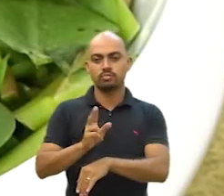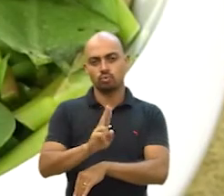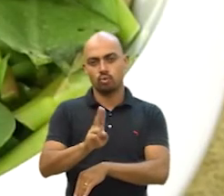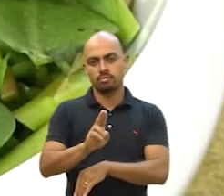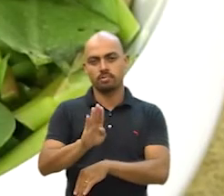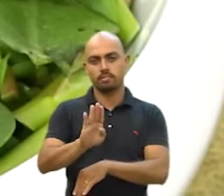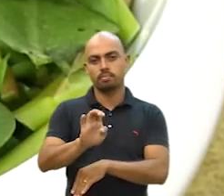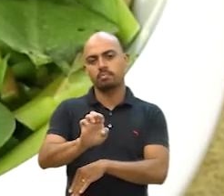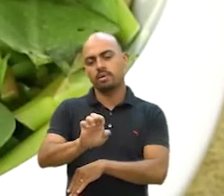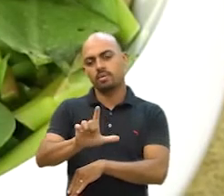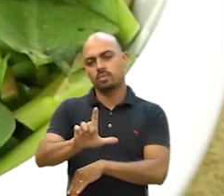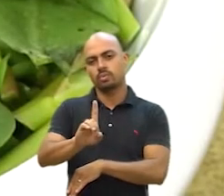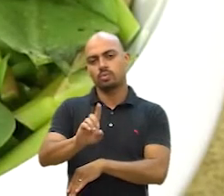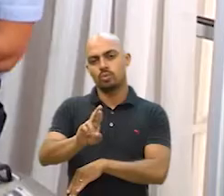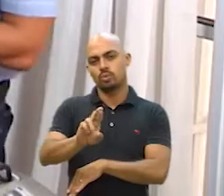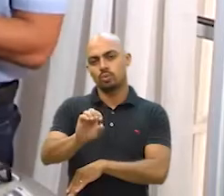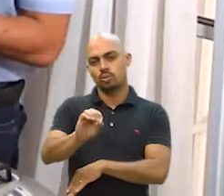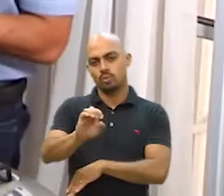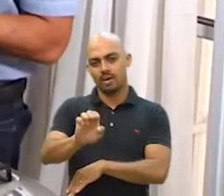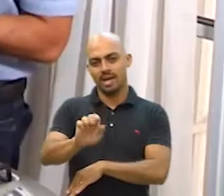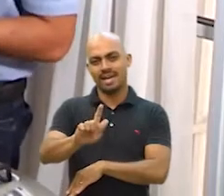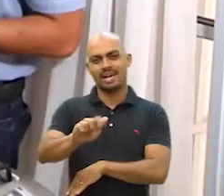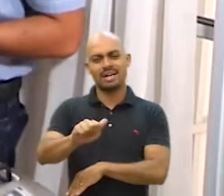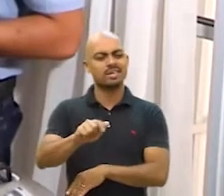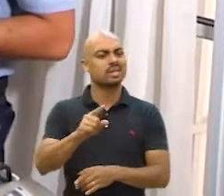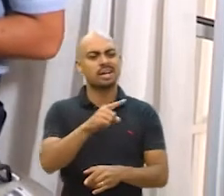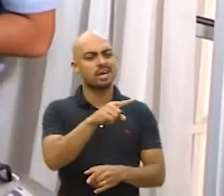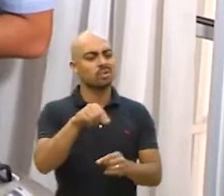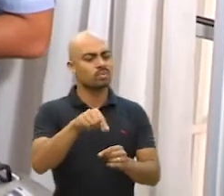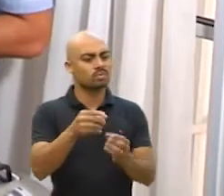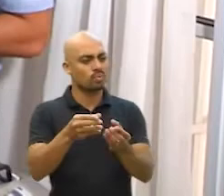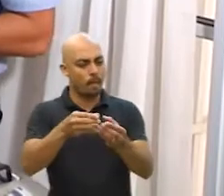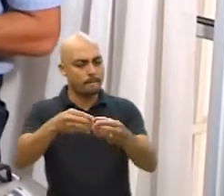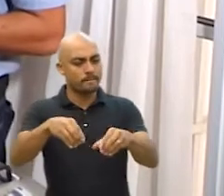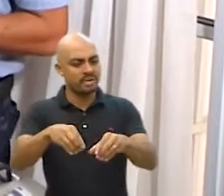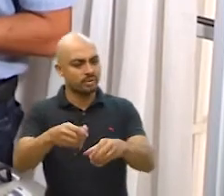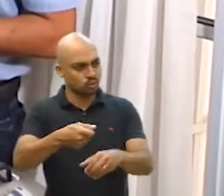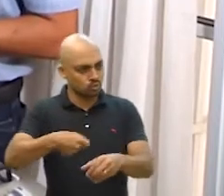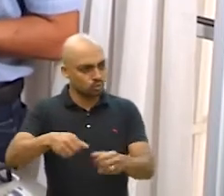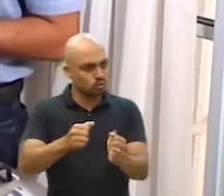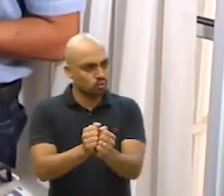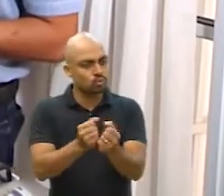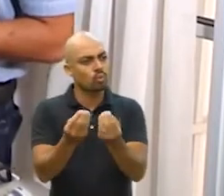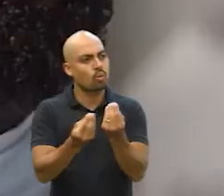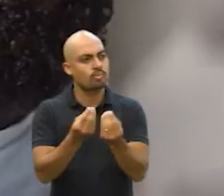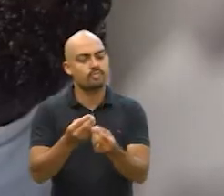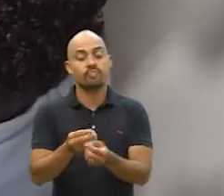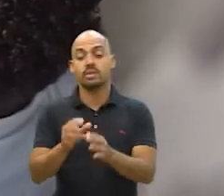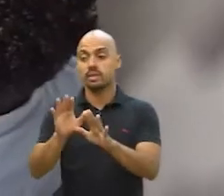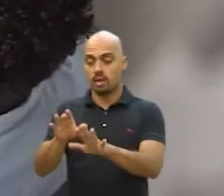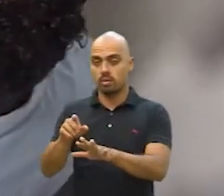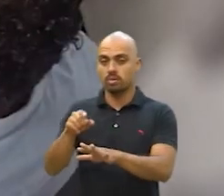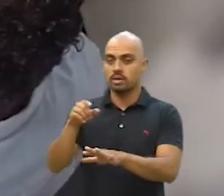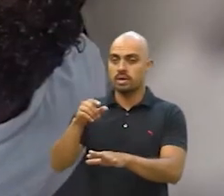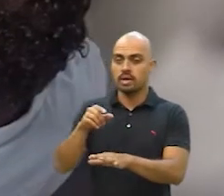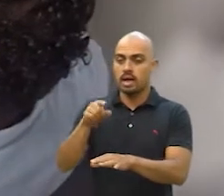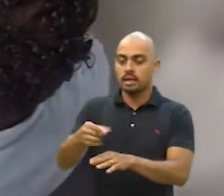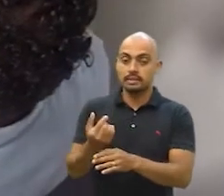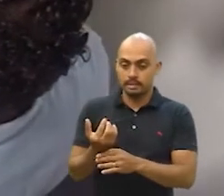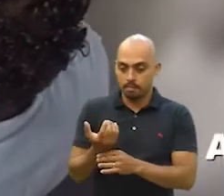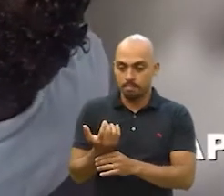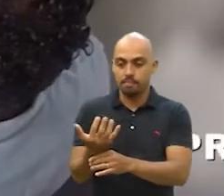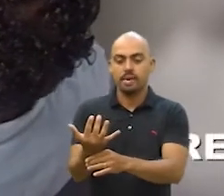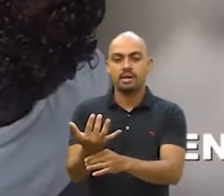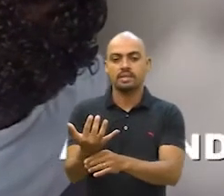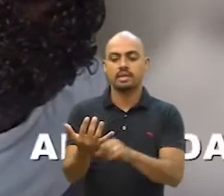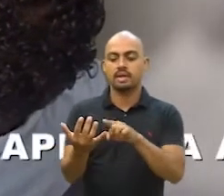a beldroega, Patrícia, o que que ela agrega na nossa omelete? A beldroega, ela é uma hortaliça, então ela vai agregar